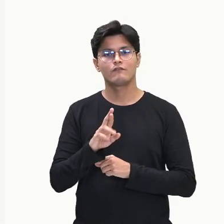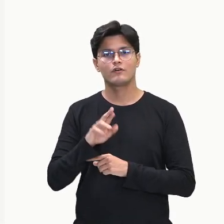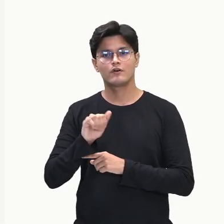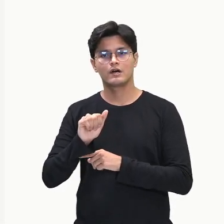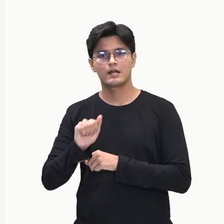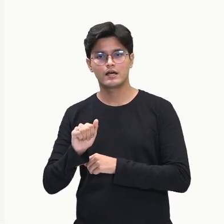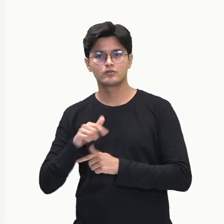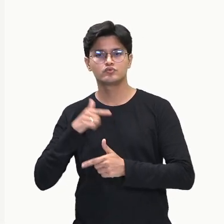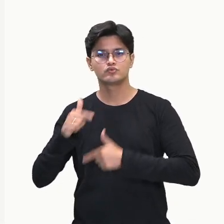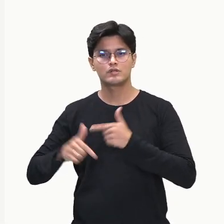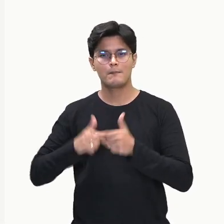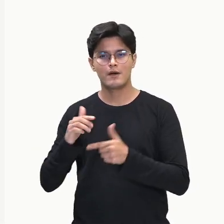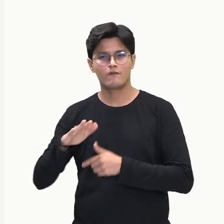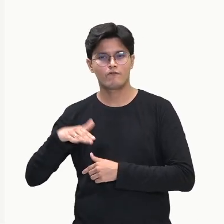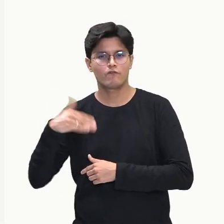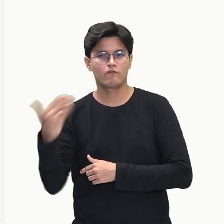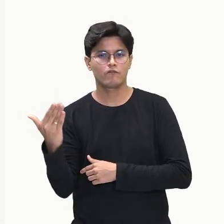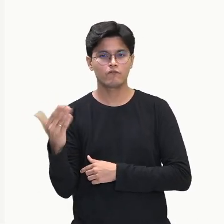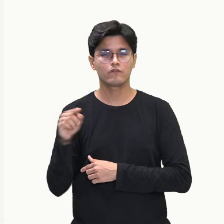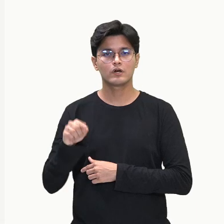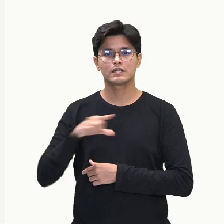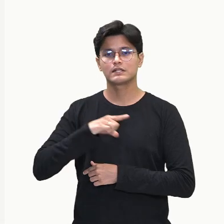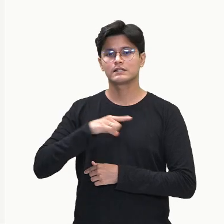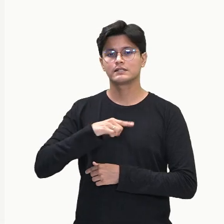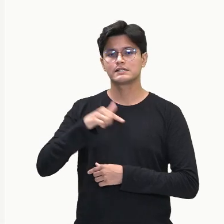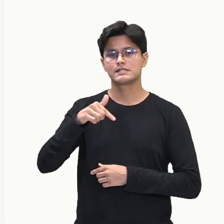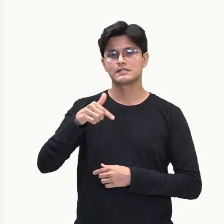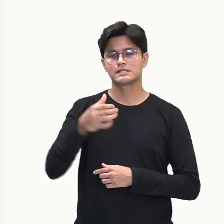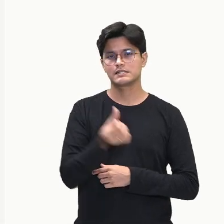aí cerca de